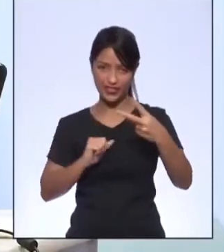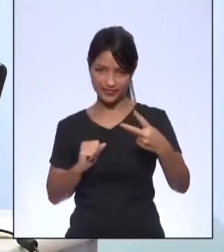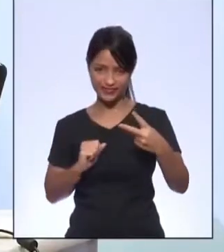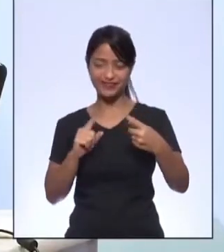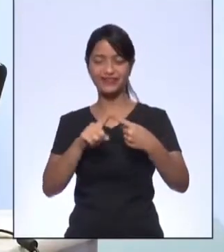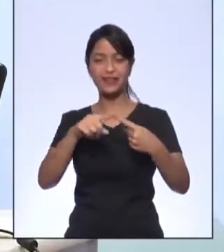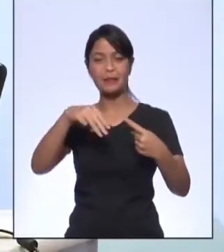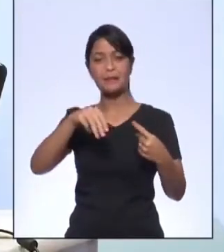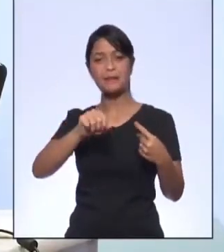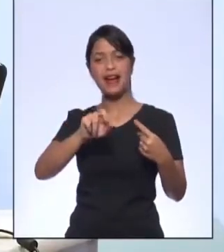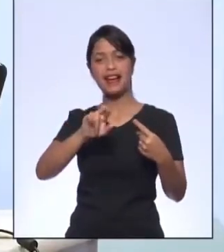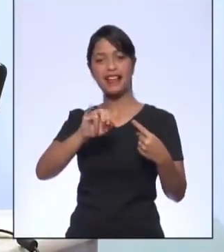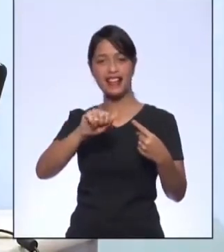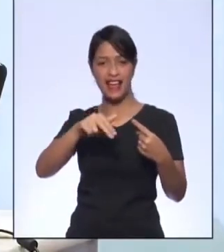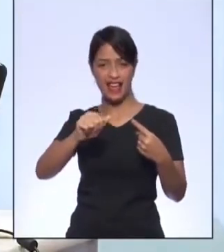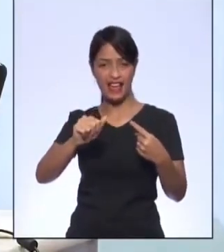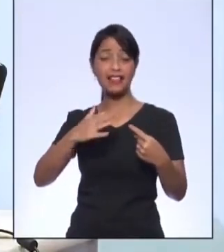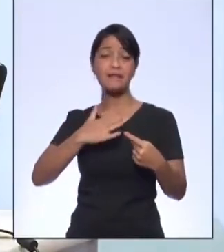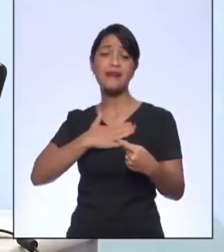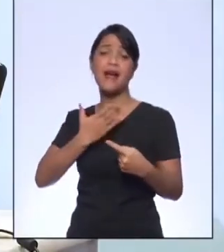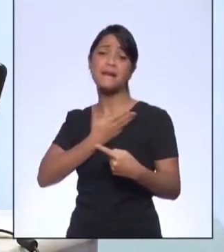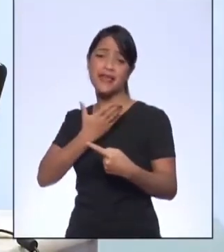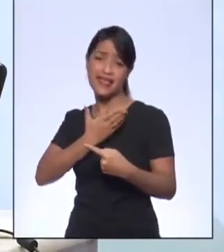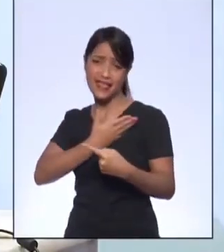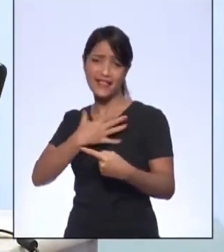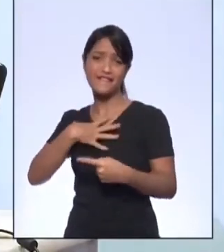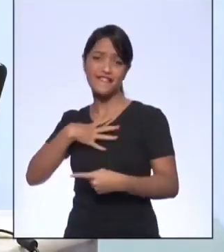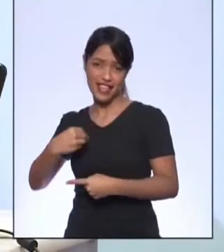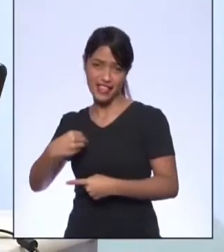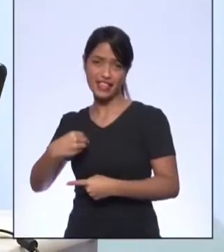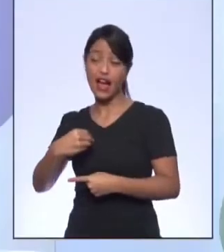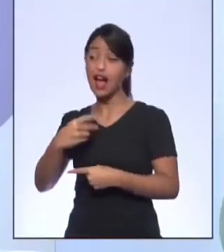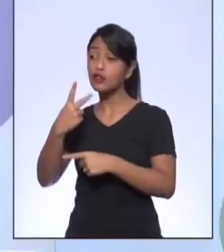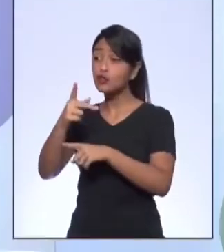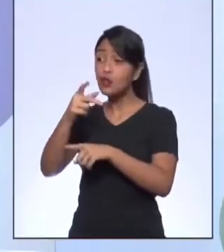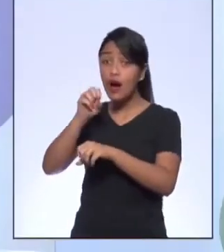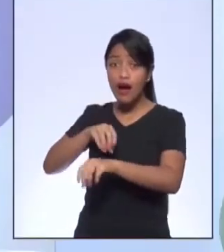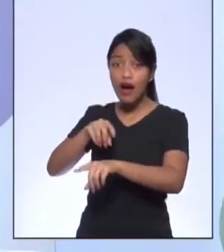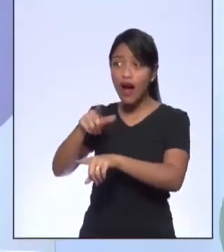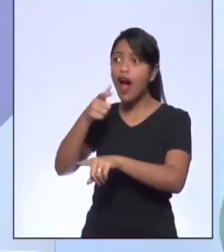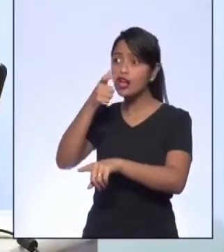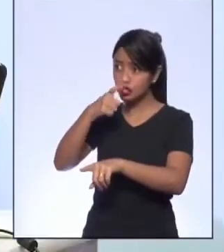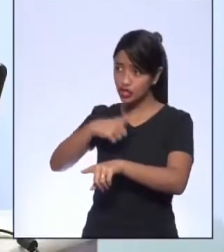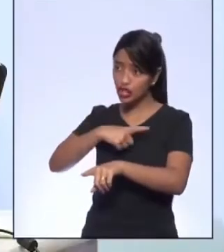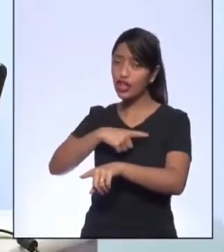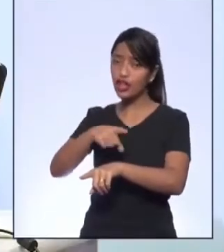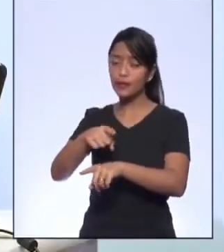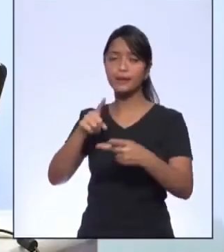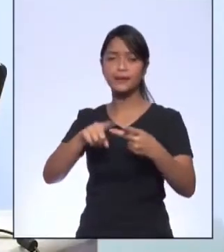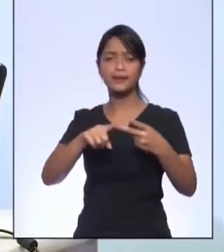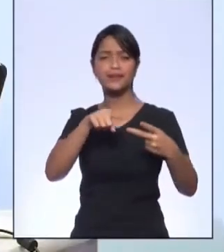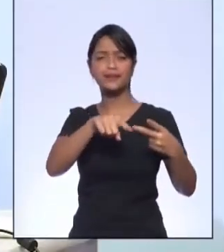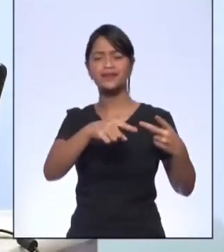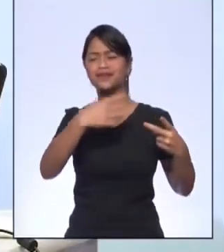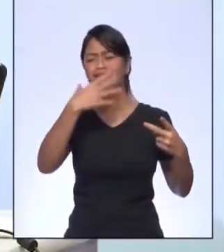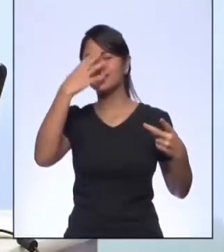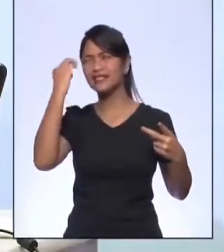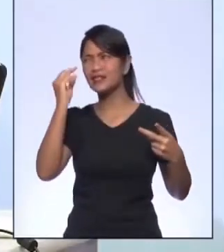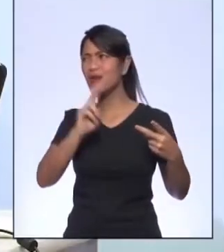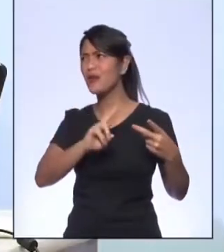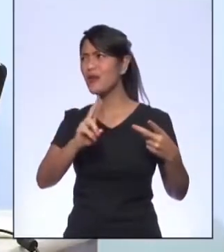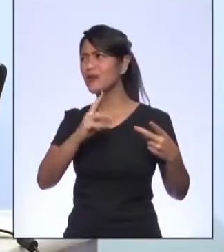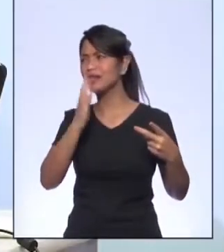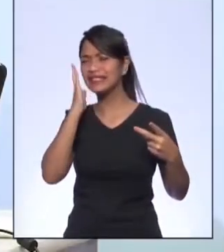Mariana, que é filha de uma amiga minha que assiste sua aula, viu, Andréia? Obrigada. E temos mais um que agora eu esqueci o nome e ele vai me matar, que é filho